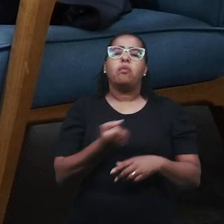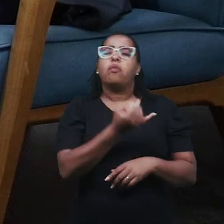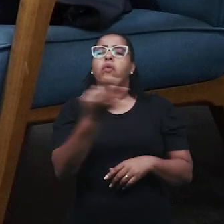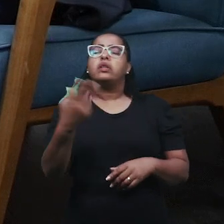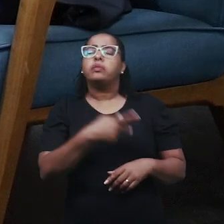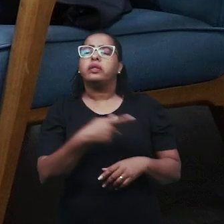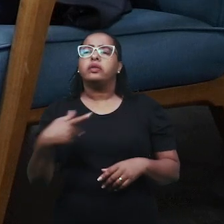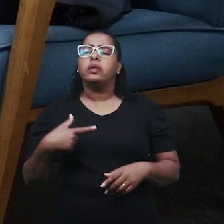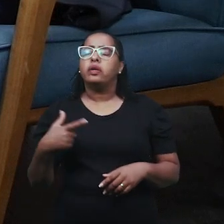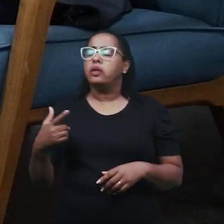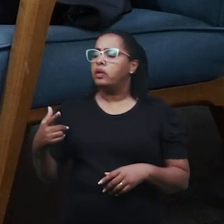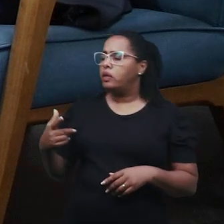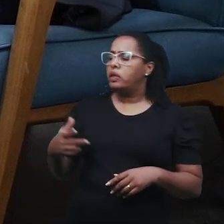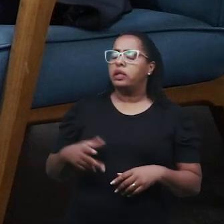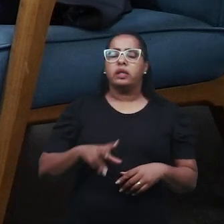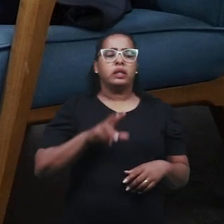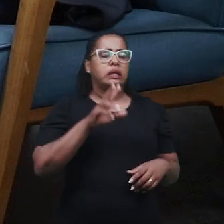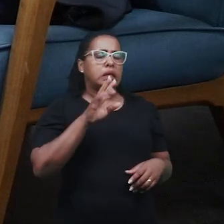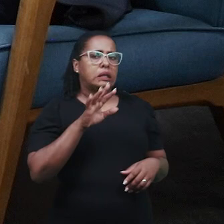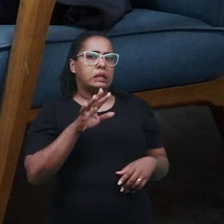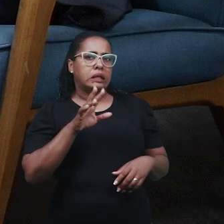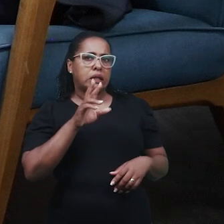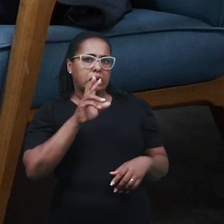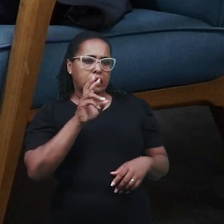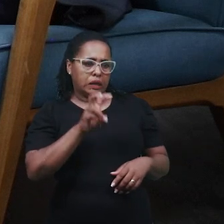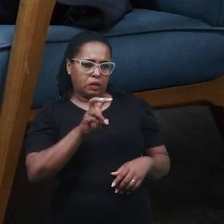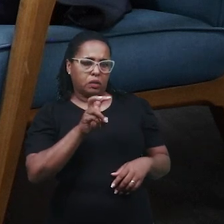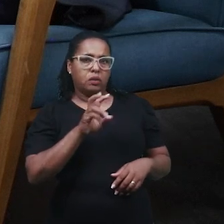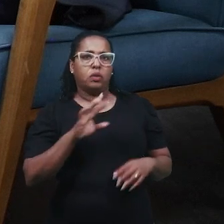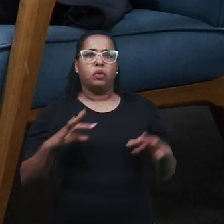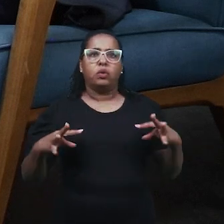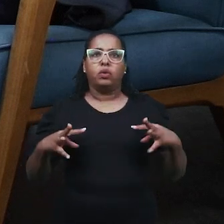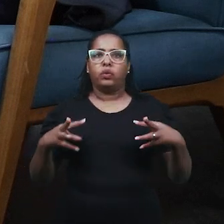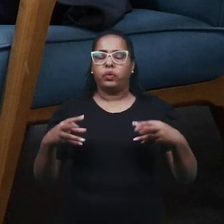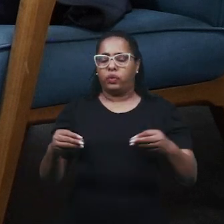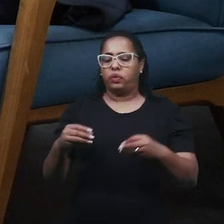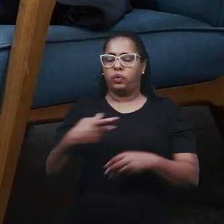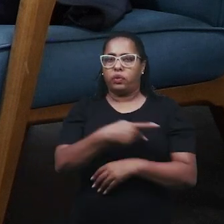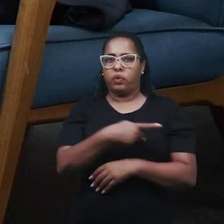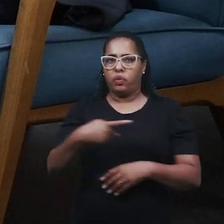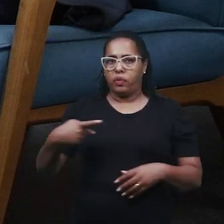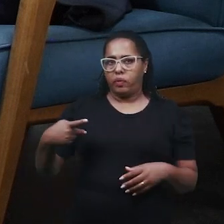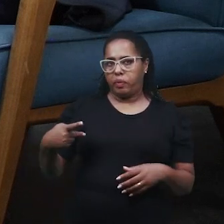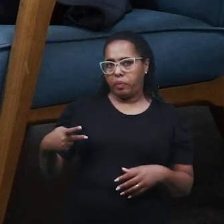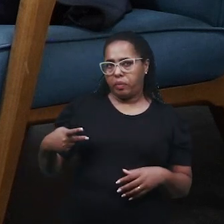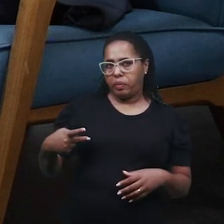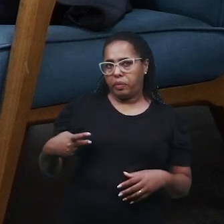pastores? Sim, praticamente todos os pastores. Um era